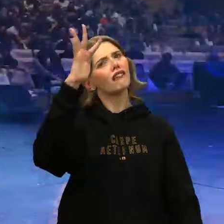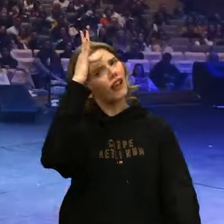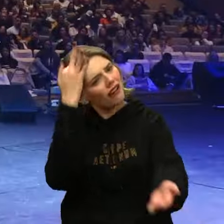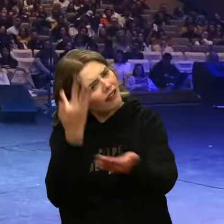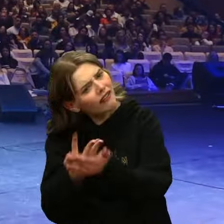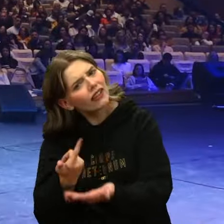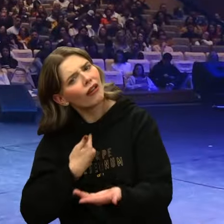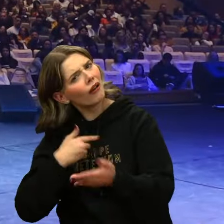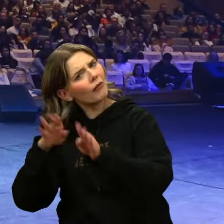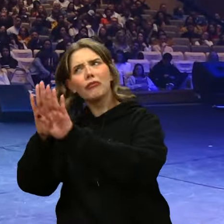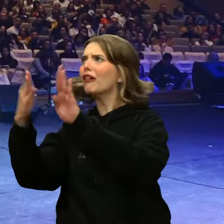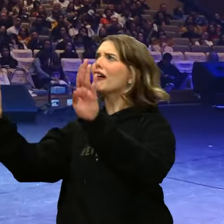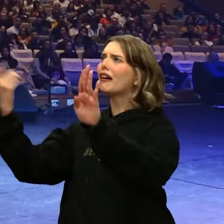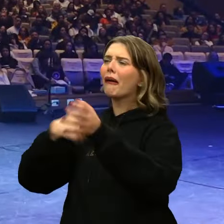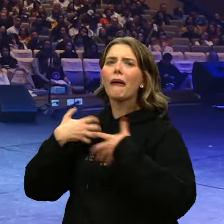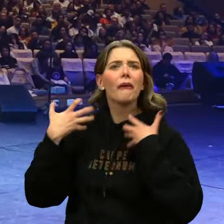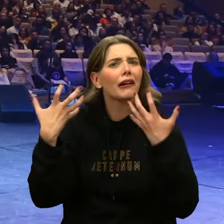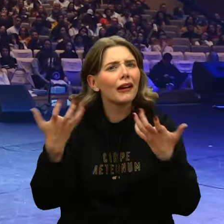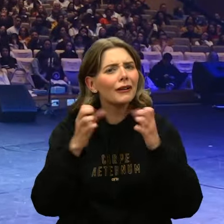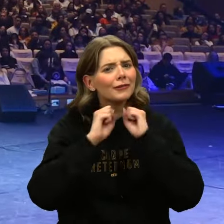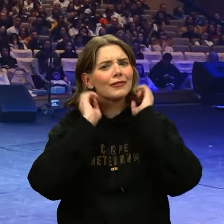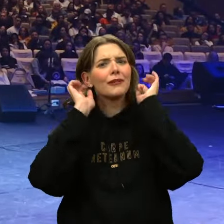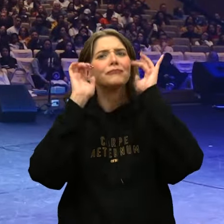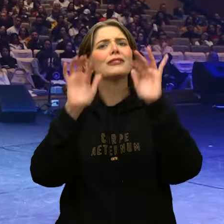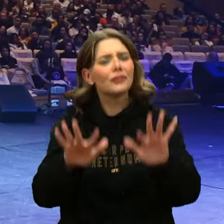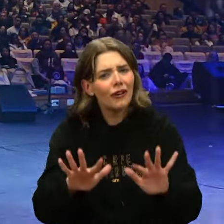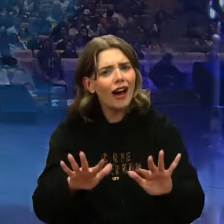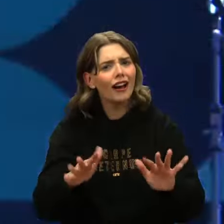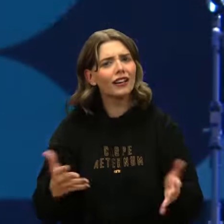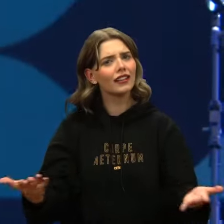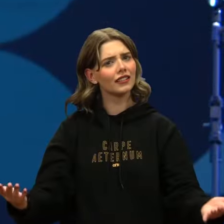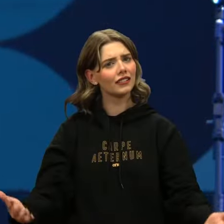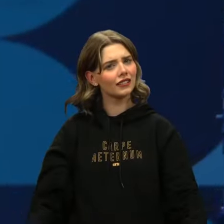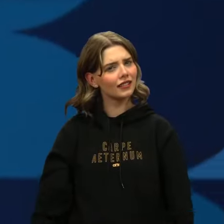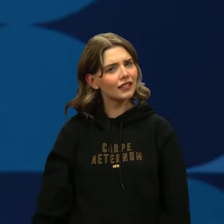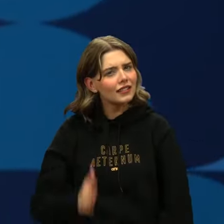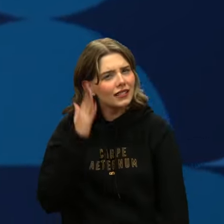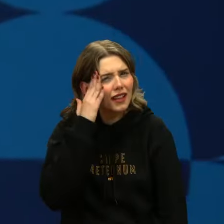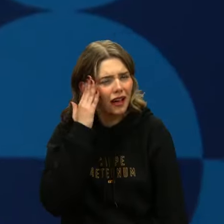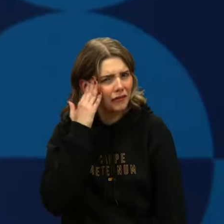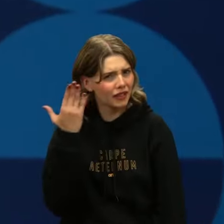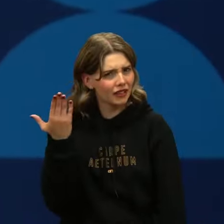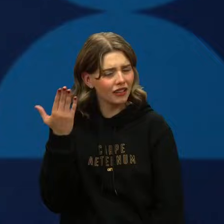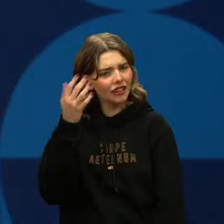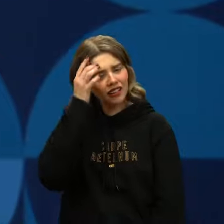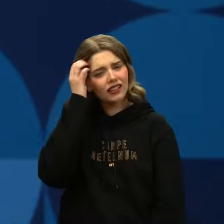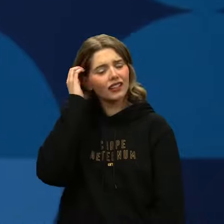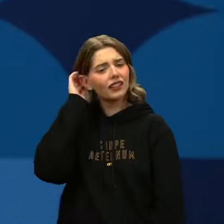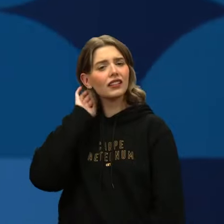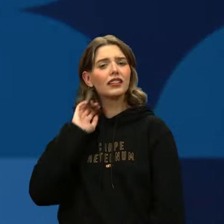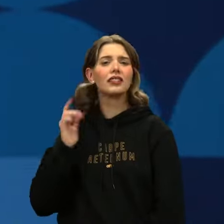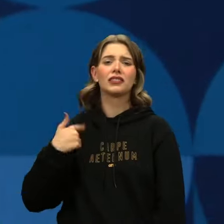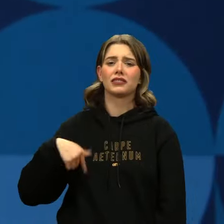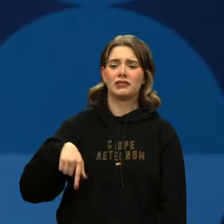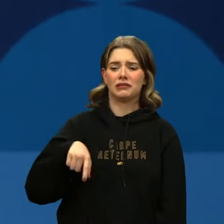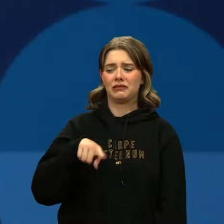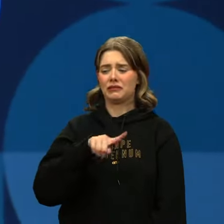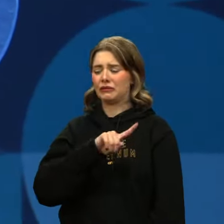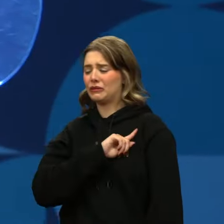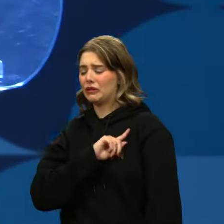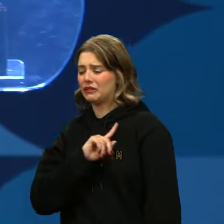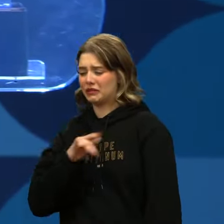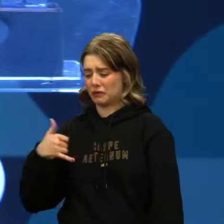que estou abrindo, eu quero te abençoar, entra com tudo. Sabe por quê? Porque nós somos tão egocêntricos que